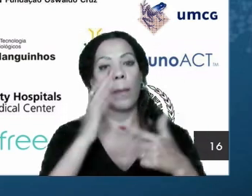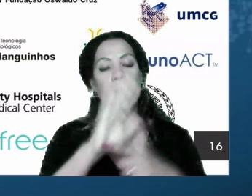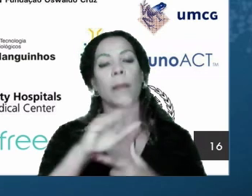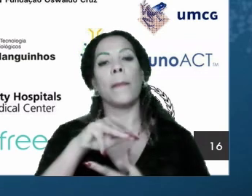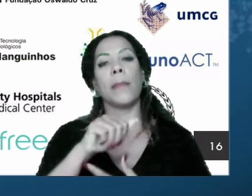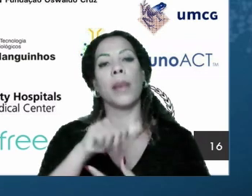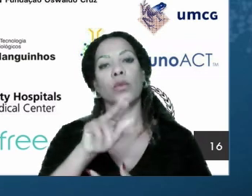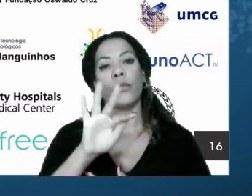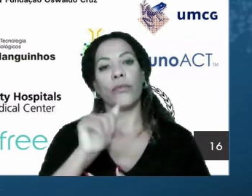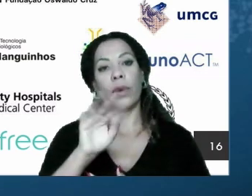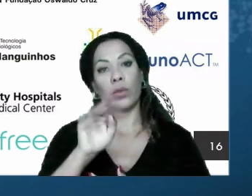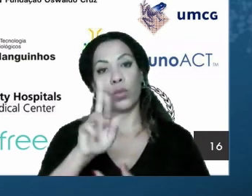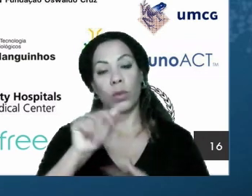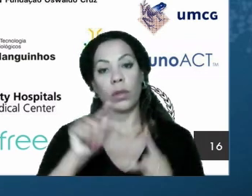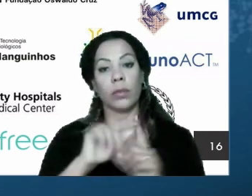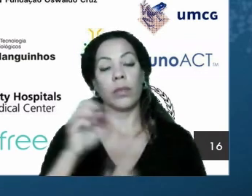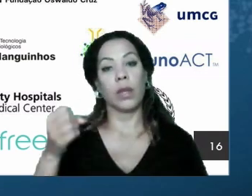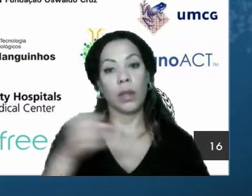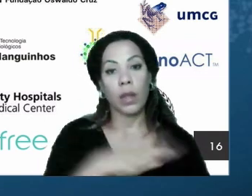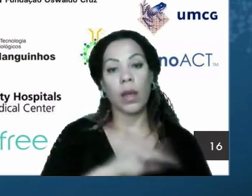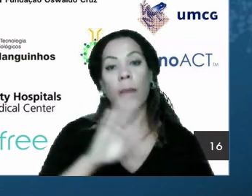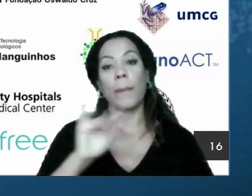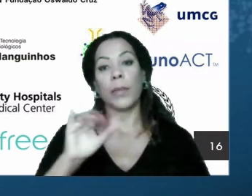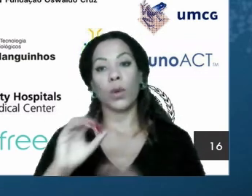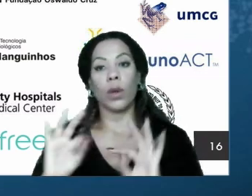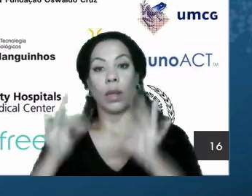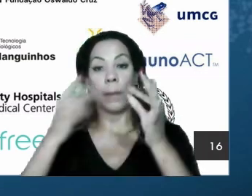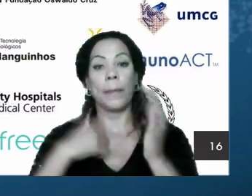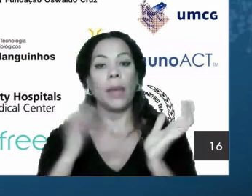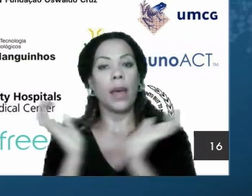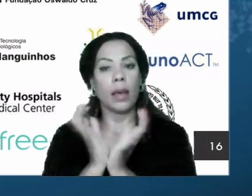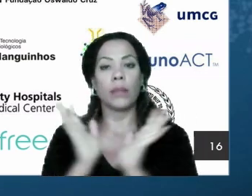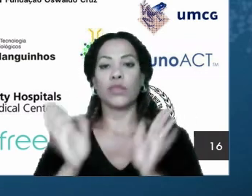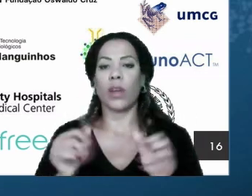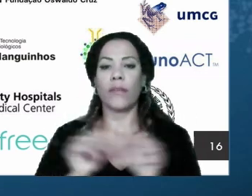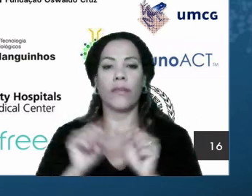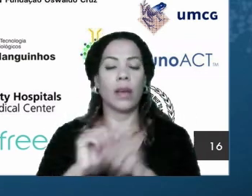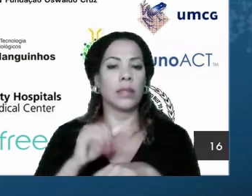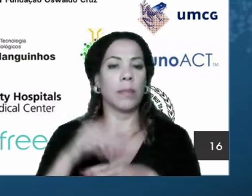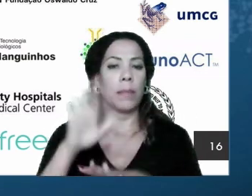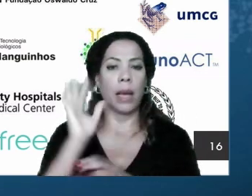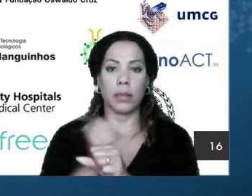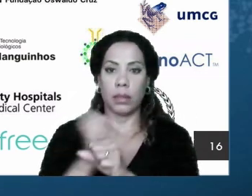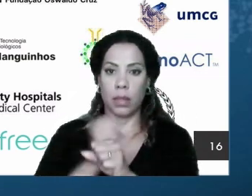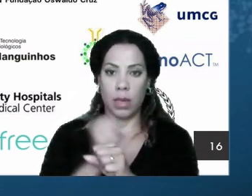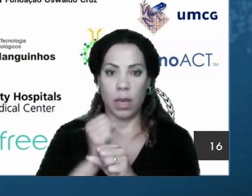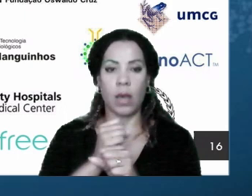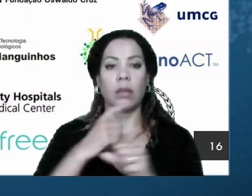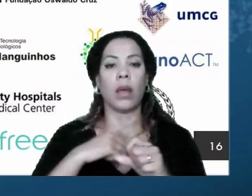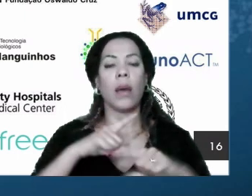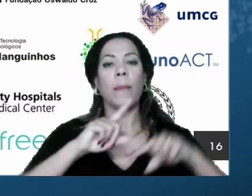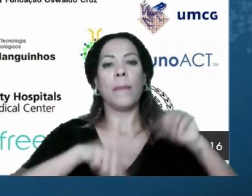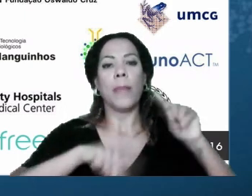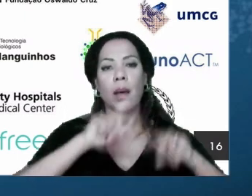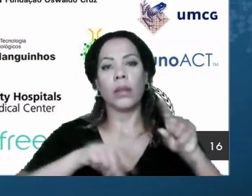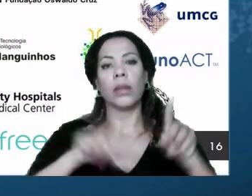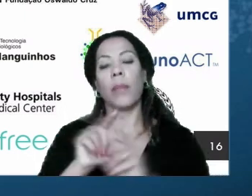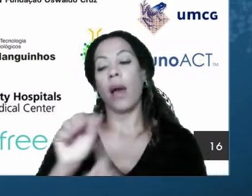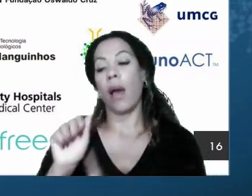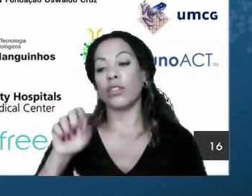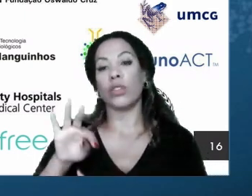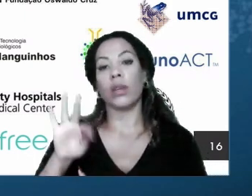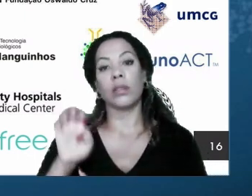inovações, tecnologias, biotecnologias. A minha equipe já faz isso há décadas, a manufatura, os materiais e reagentes utilizados